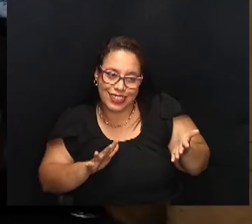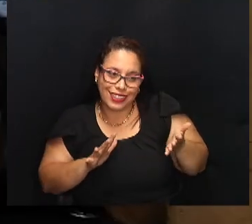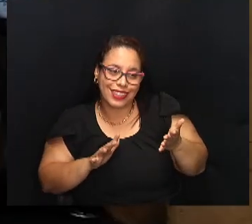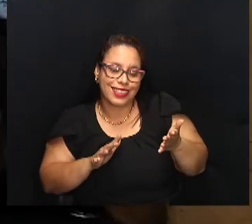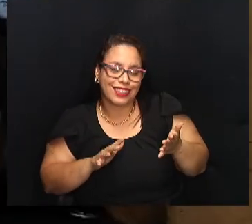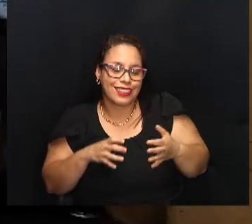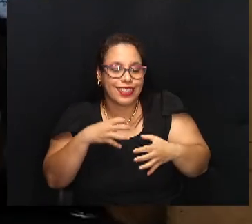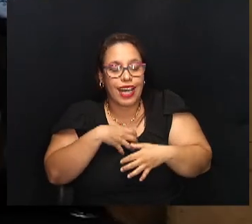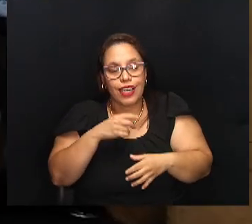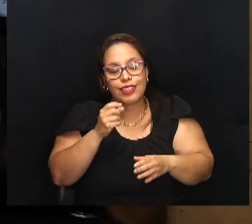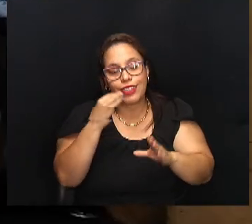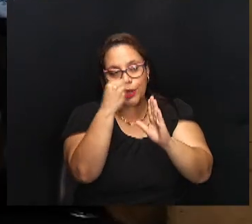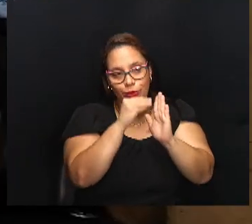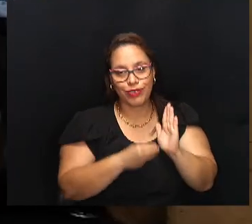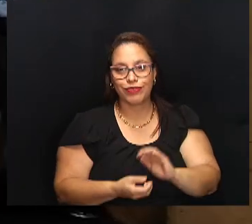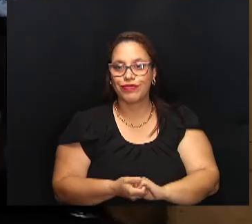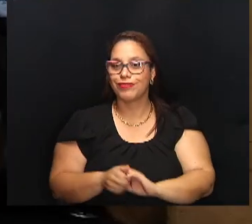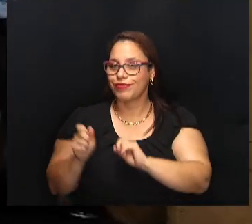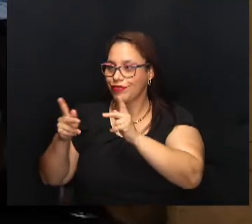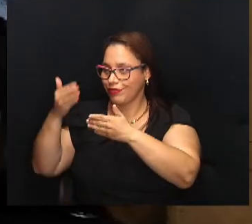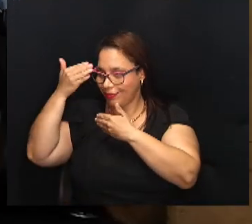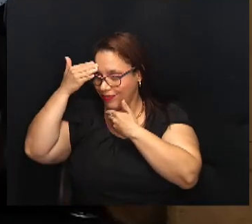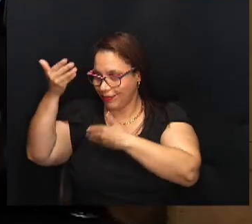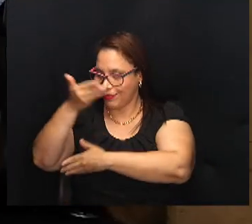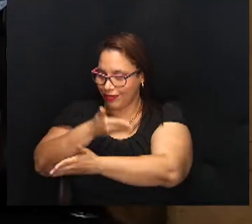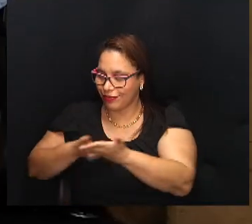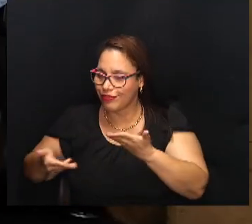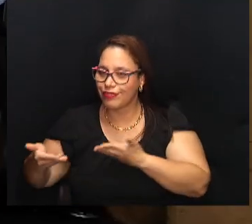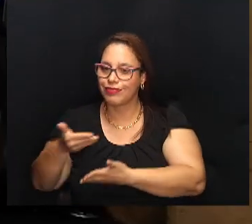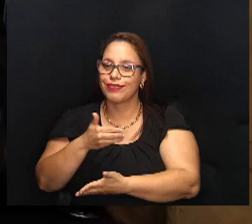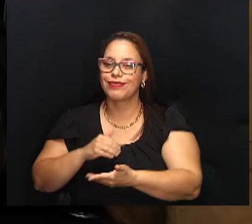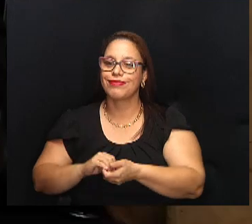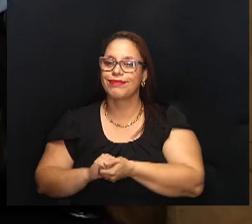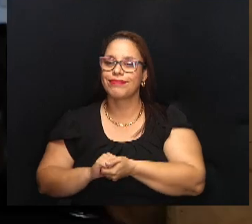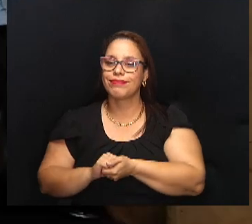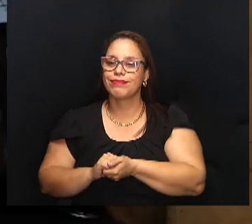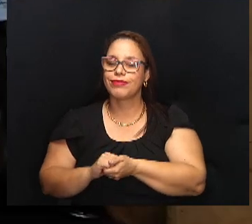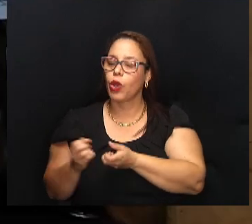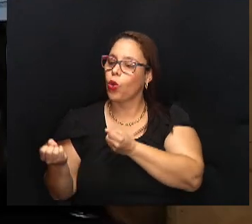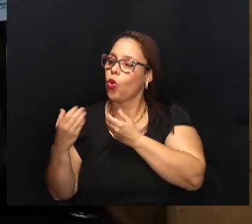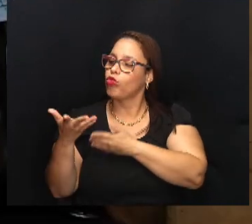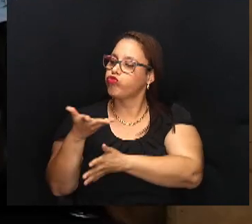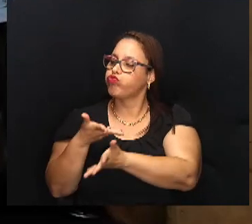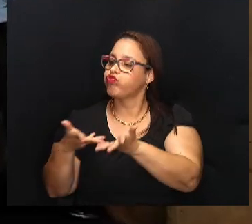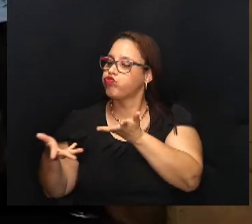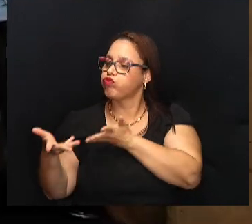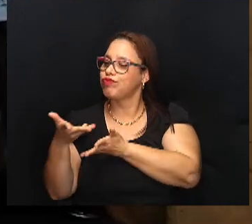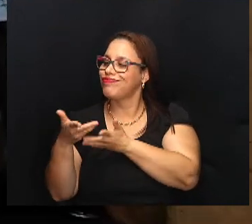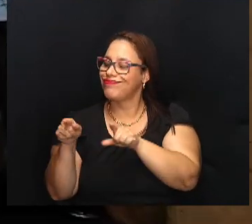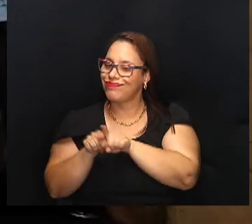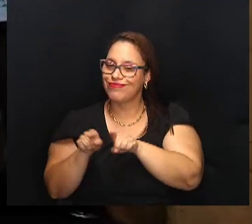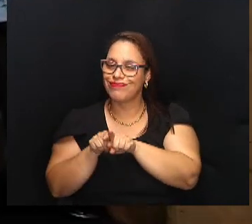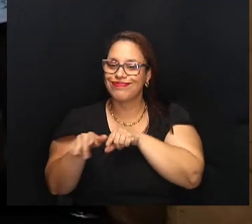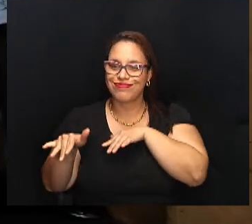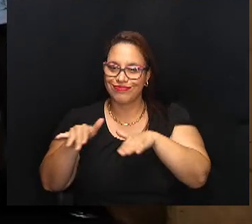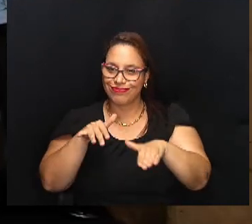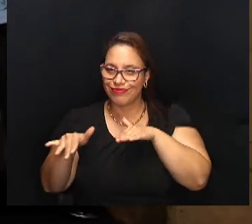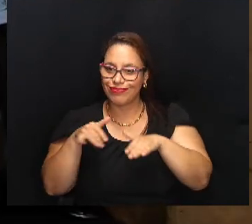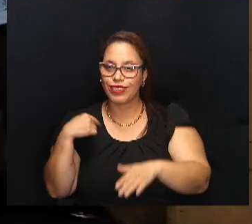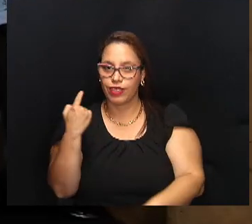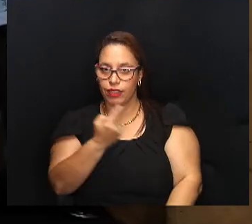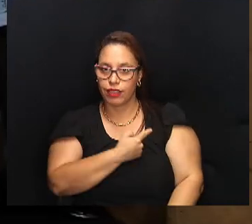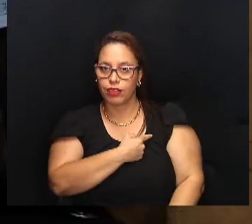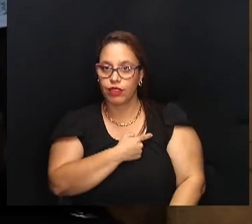que a gente vem postando. Tá certo, muito obrigada pela sua participação, por compartilhar também, né, esse momento com a